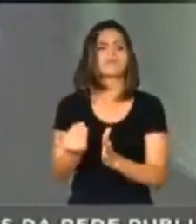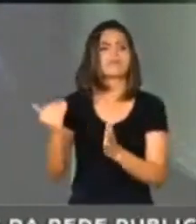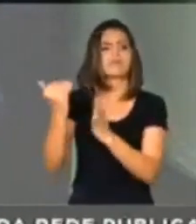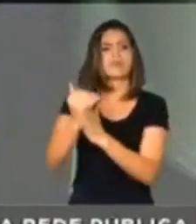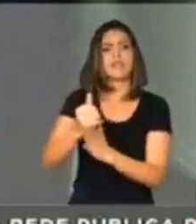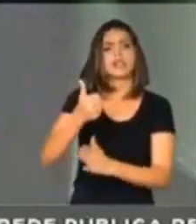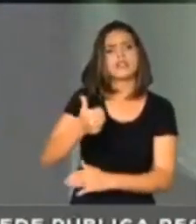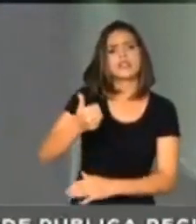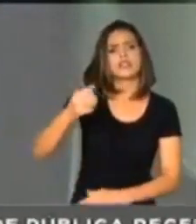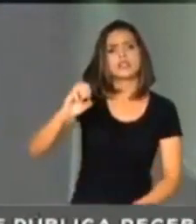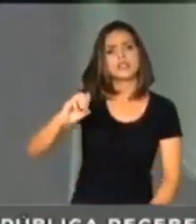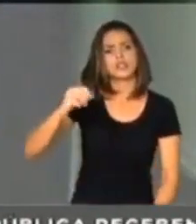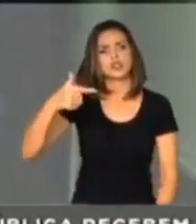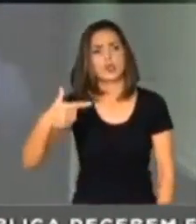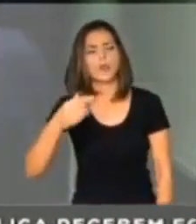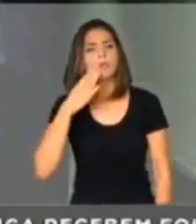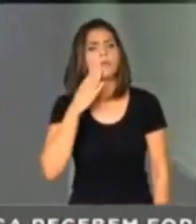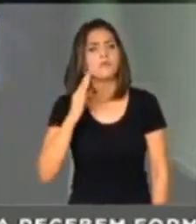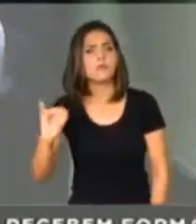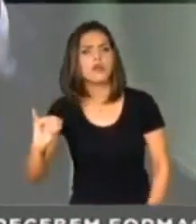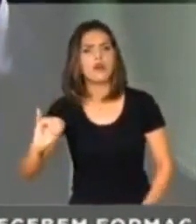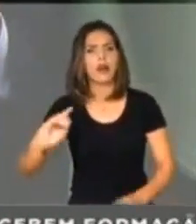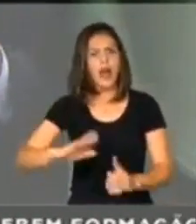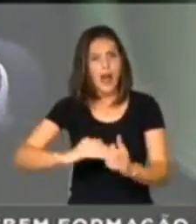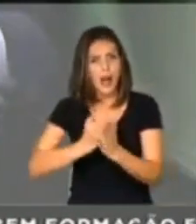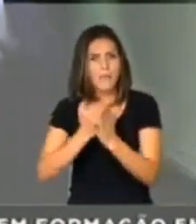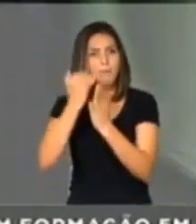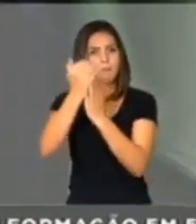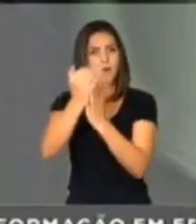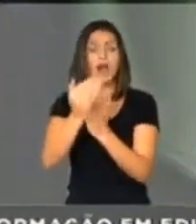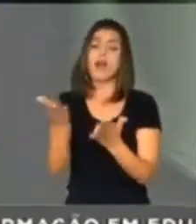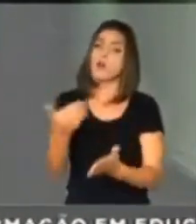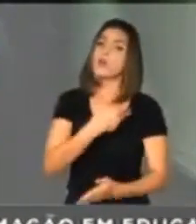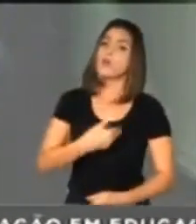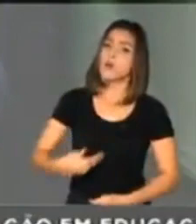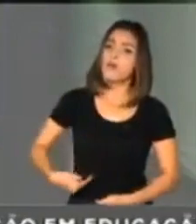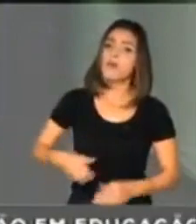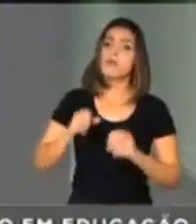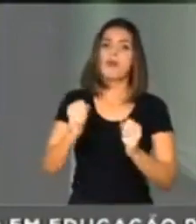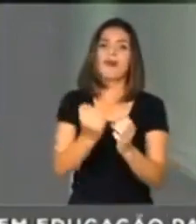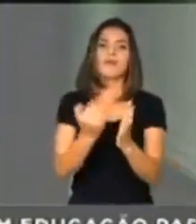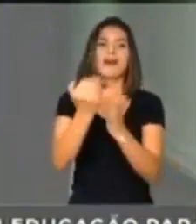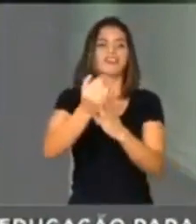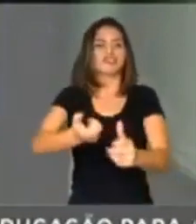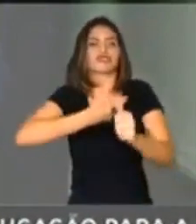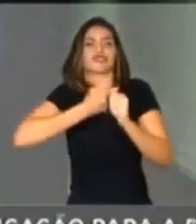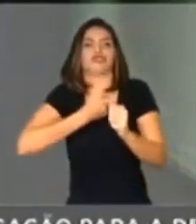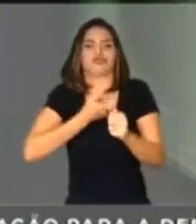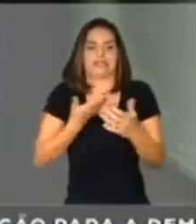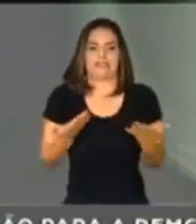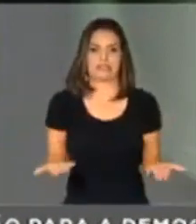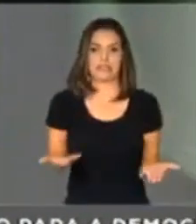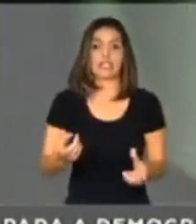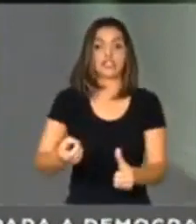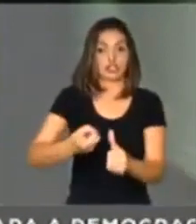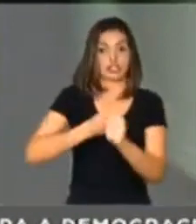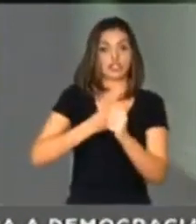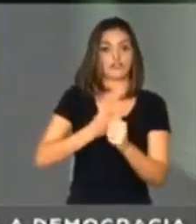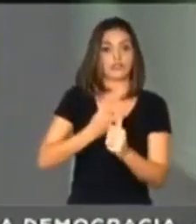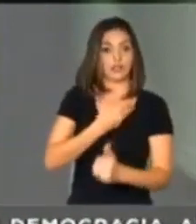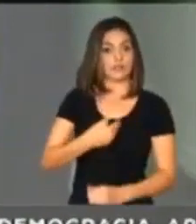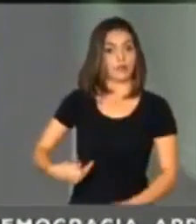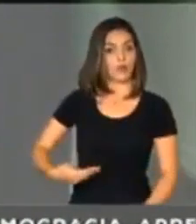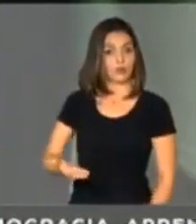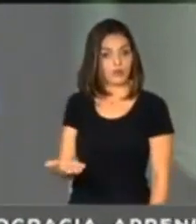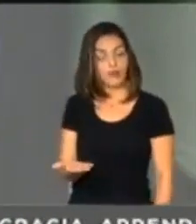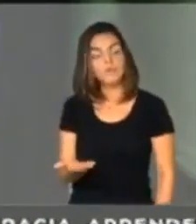mais 102 bilhões de reais permitiria ao governo aumentar ainda mais a dívida pública